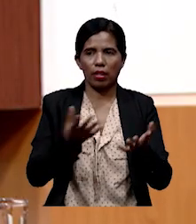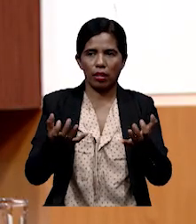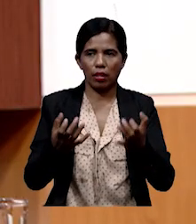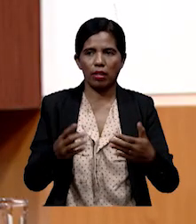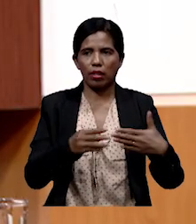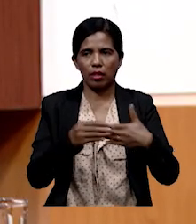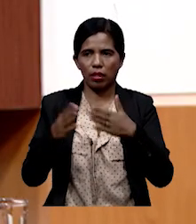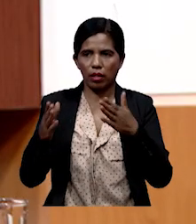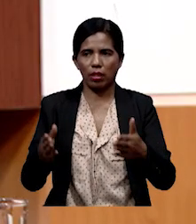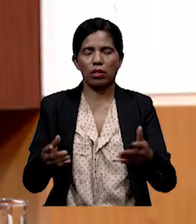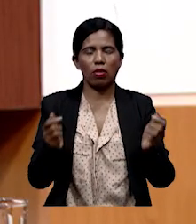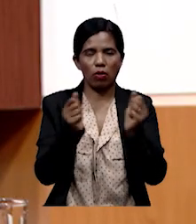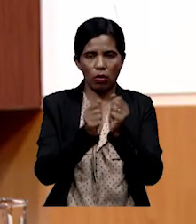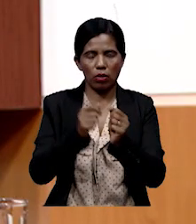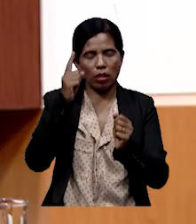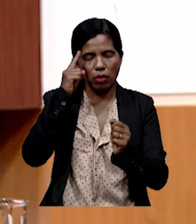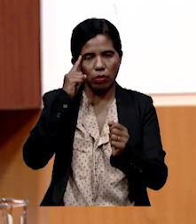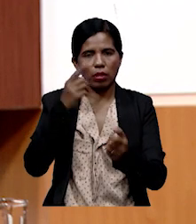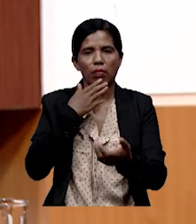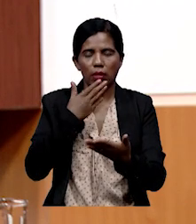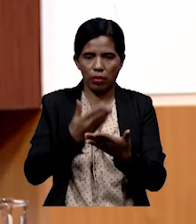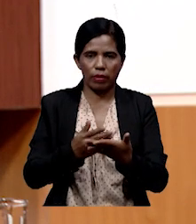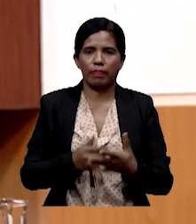lider sira tem que maior consciência rasi.